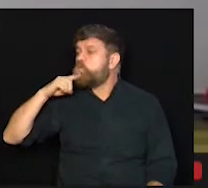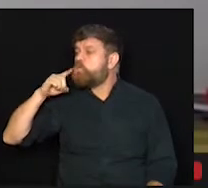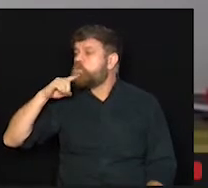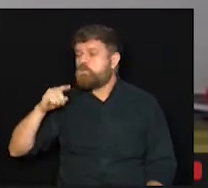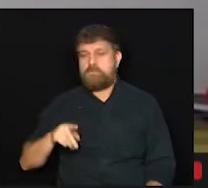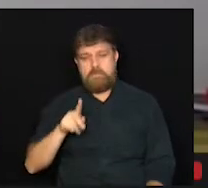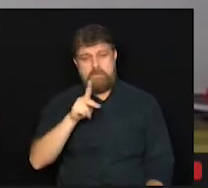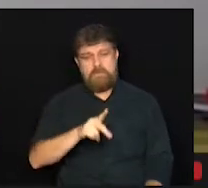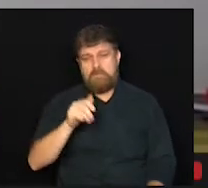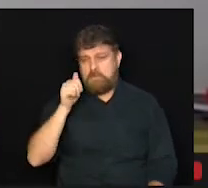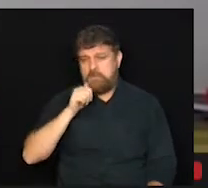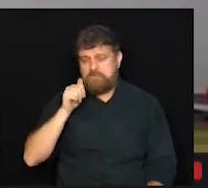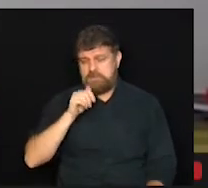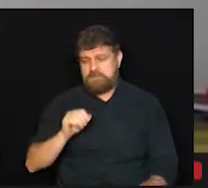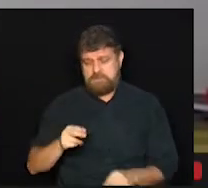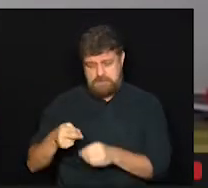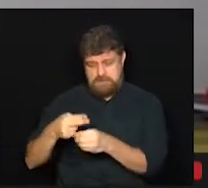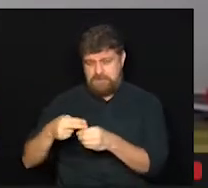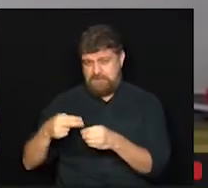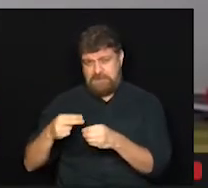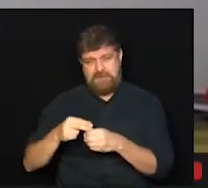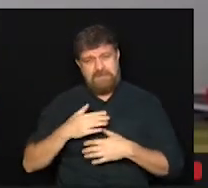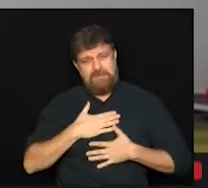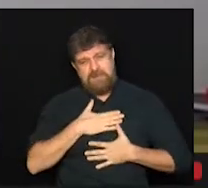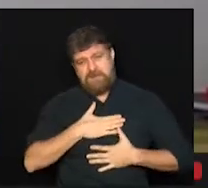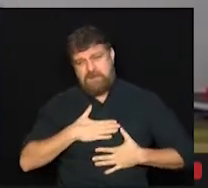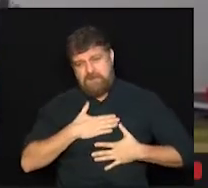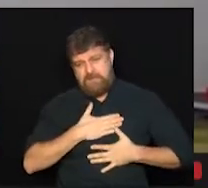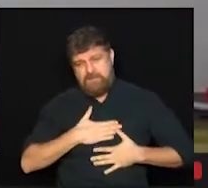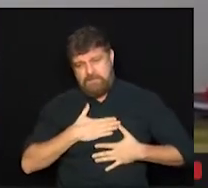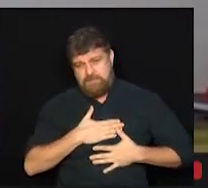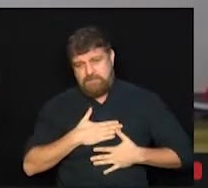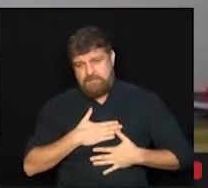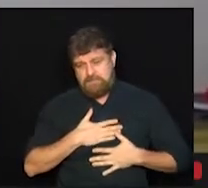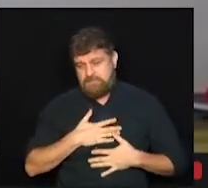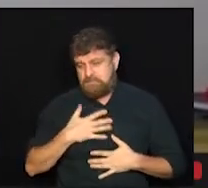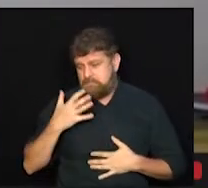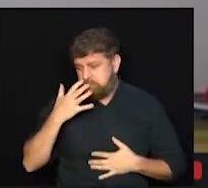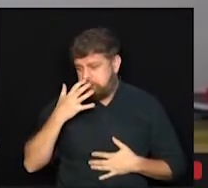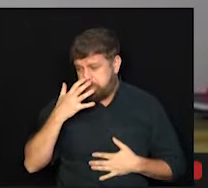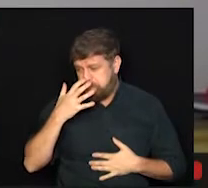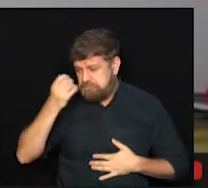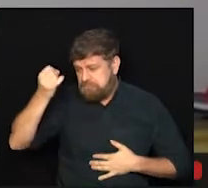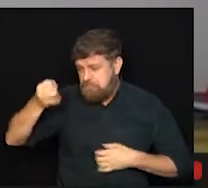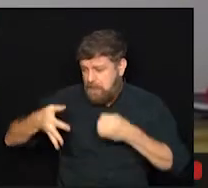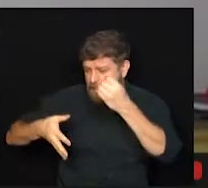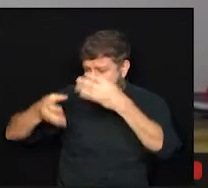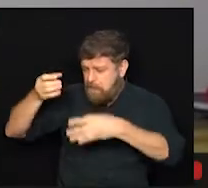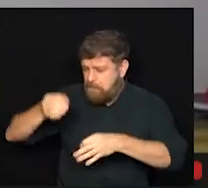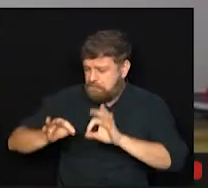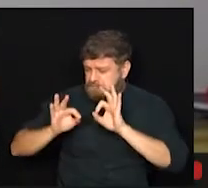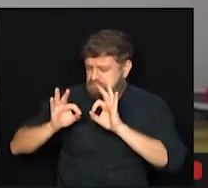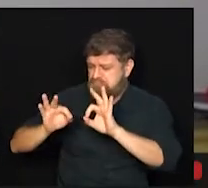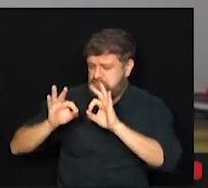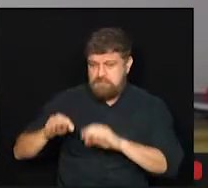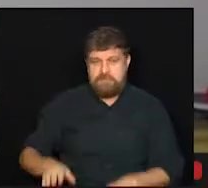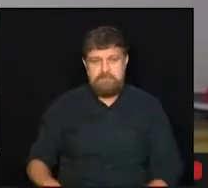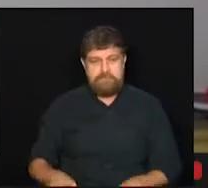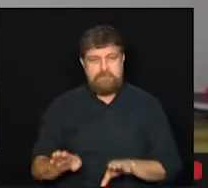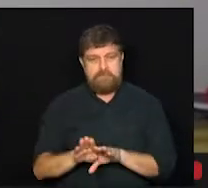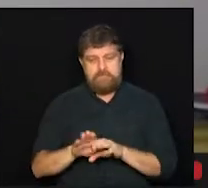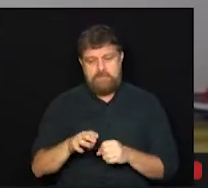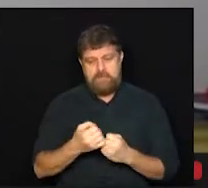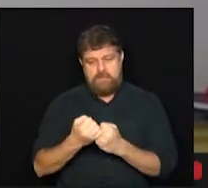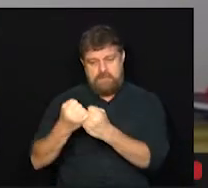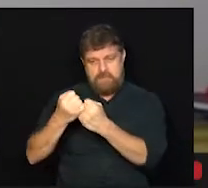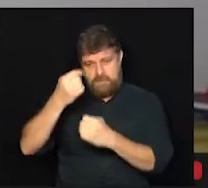professora Eliane, prazer recebê-la aqui na comissão. Bom, obrigado pelos esclarecimentos. A Cris e os